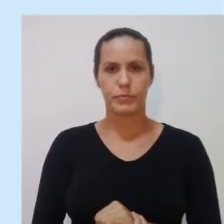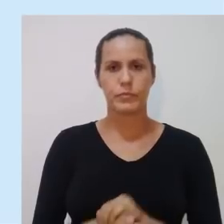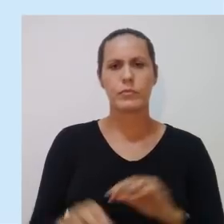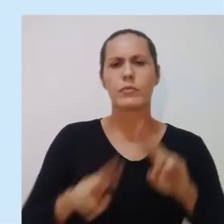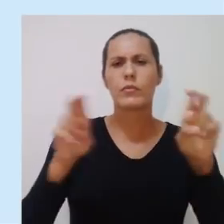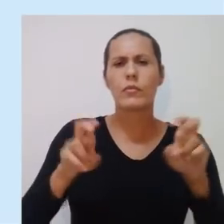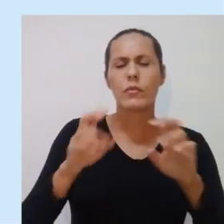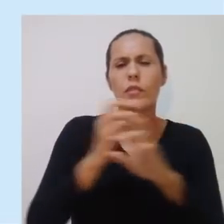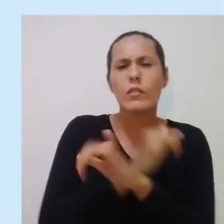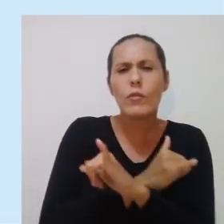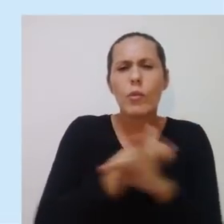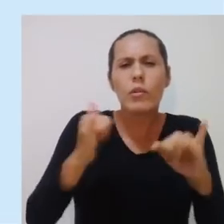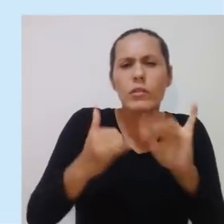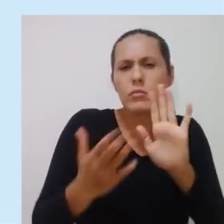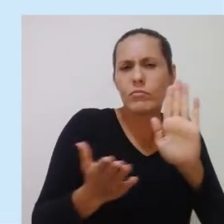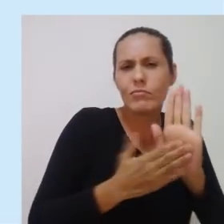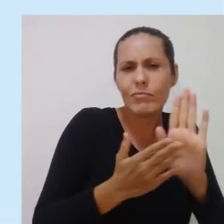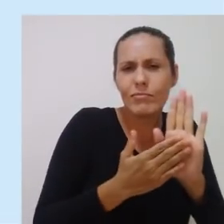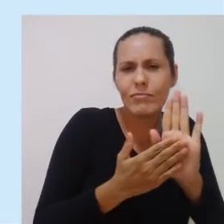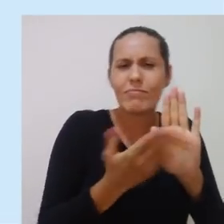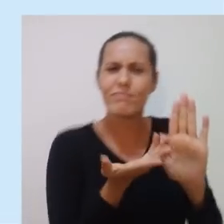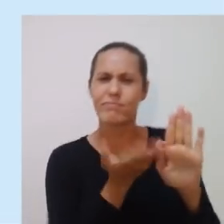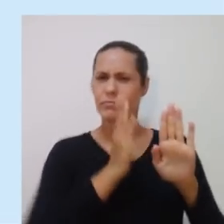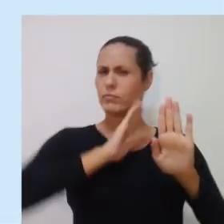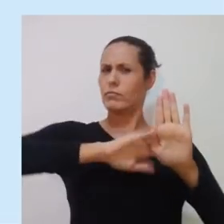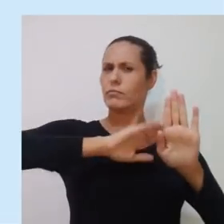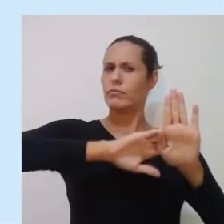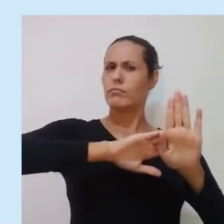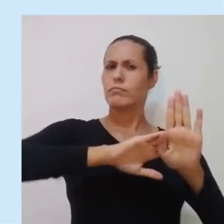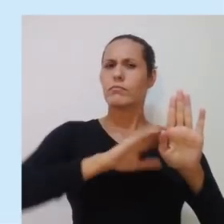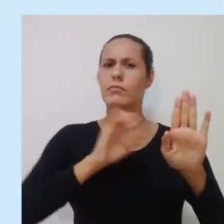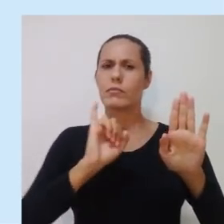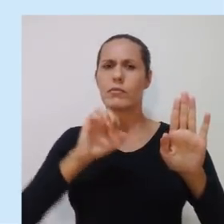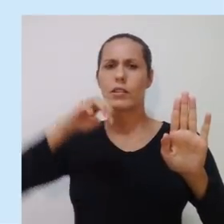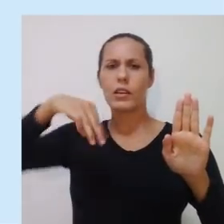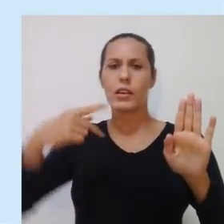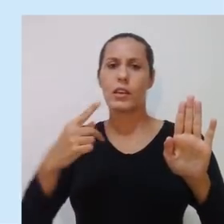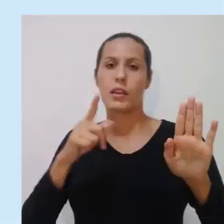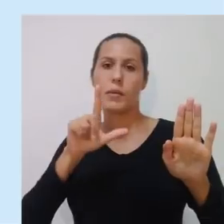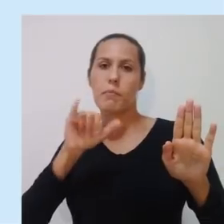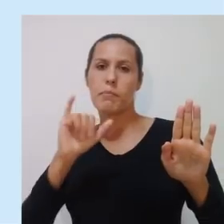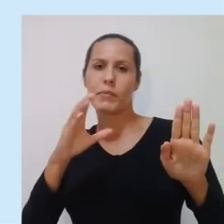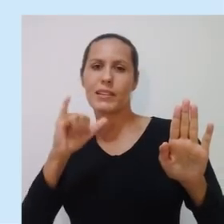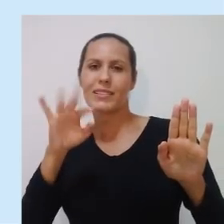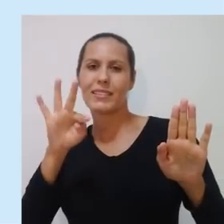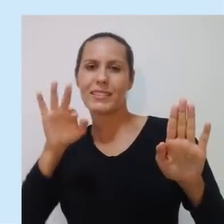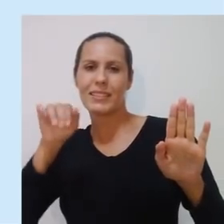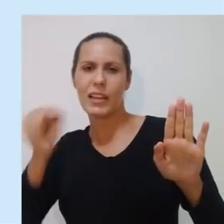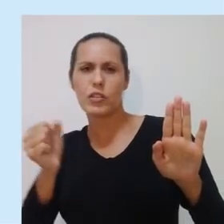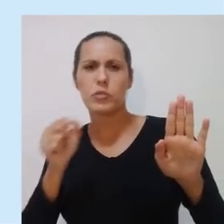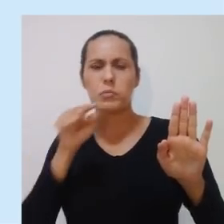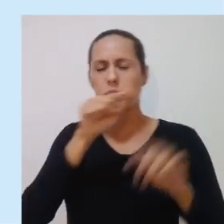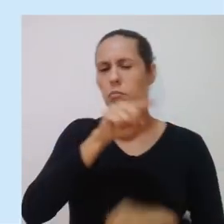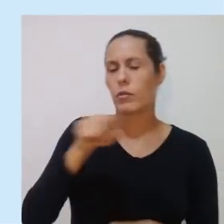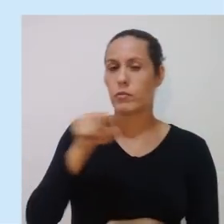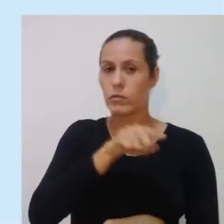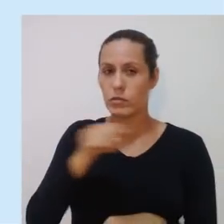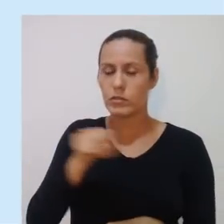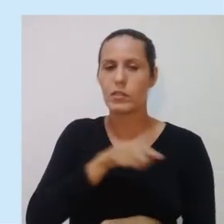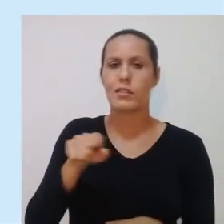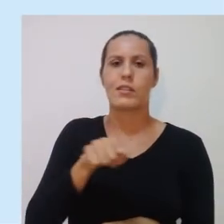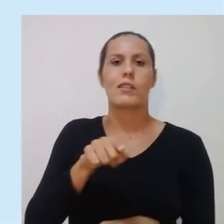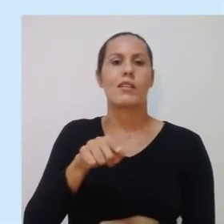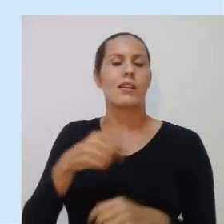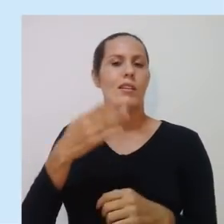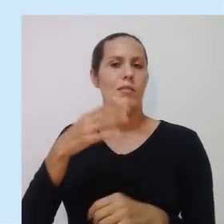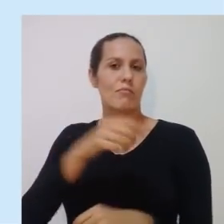delongas. Informações explícitas e implícitas. Eu acho que você, estudante do 6º ano,